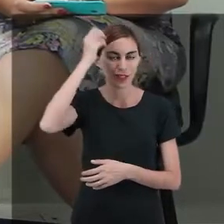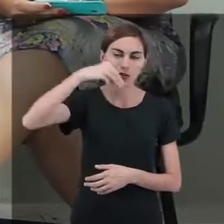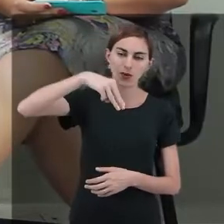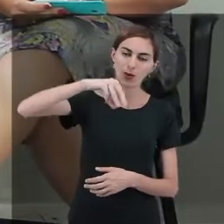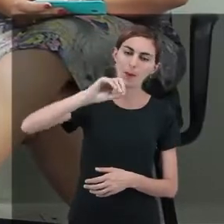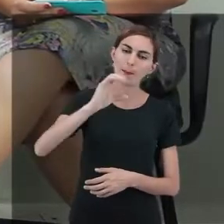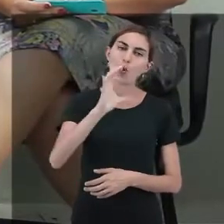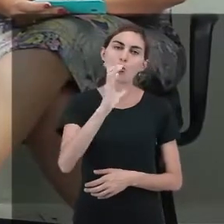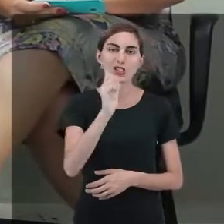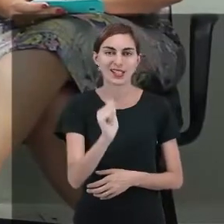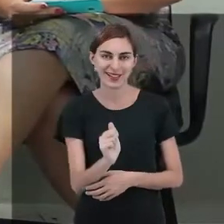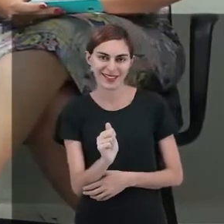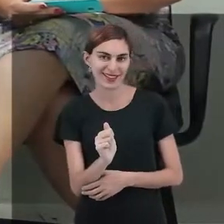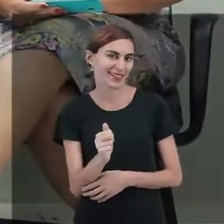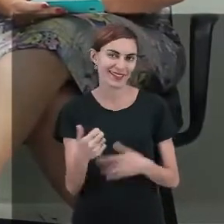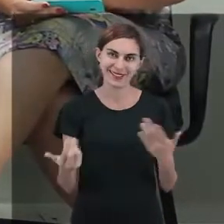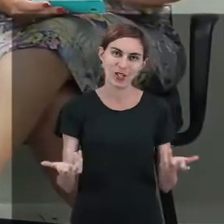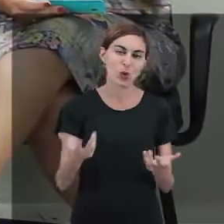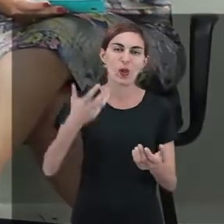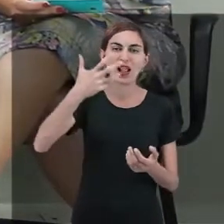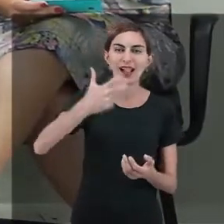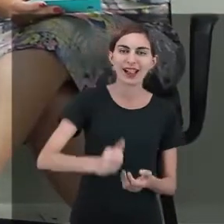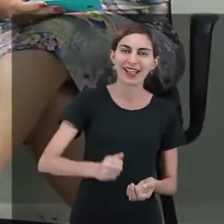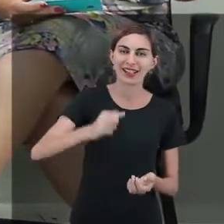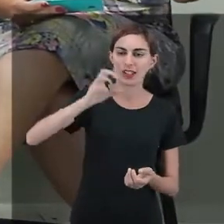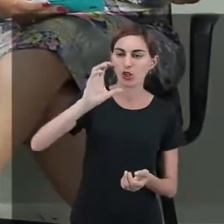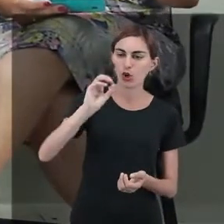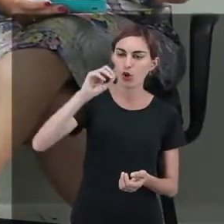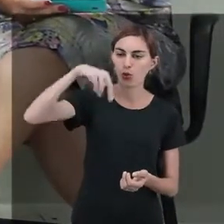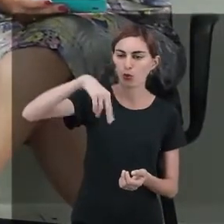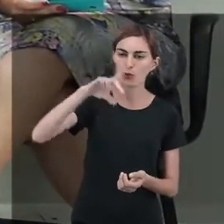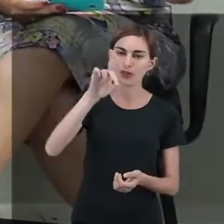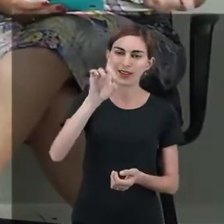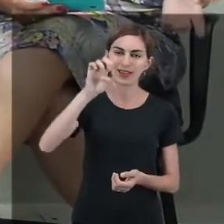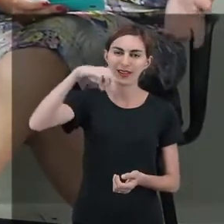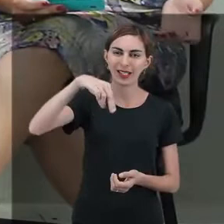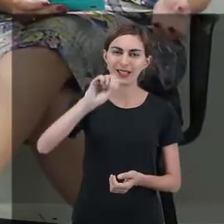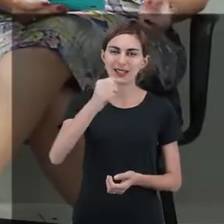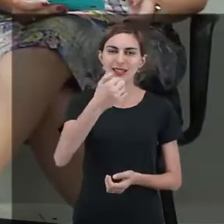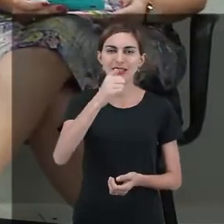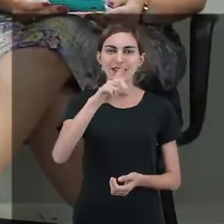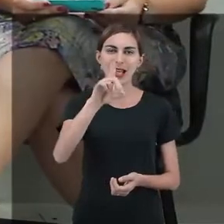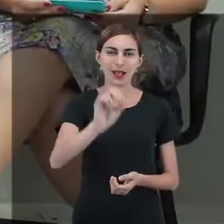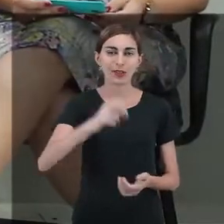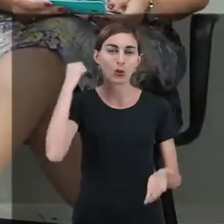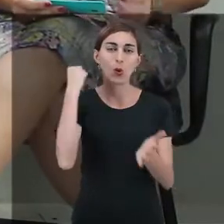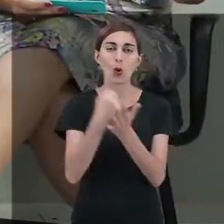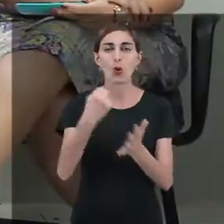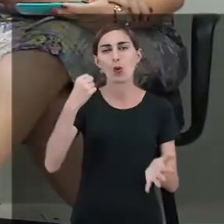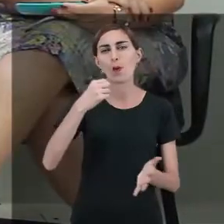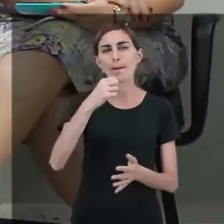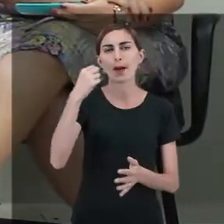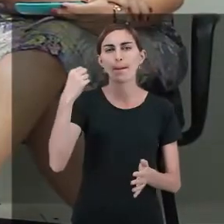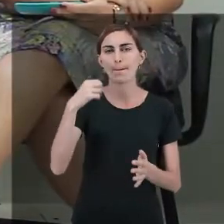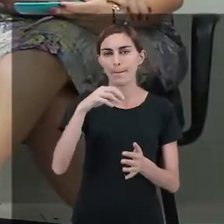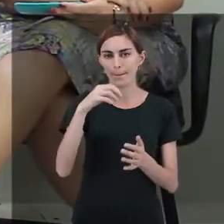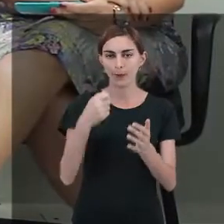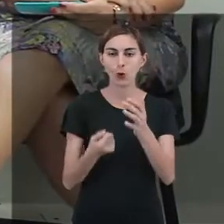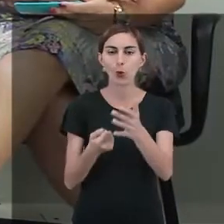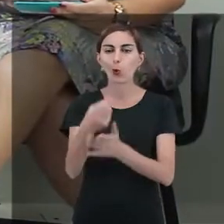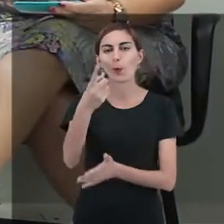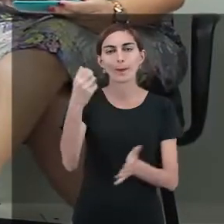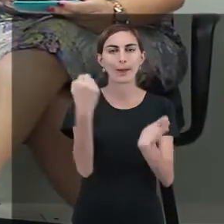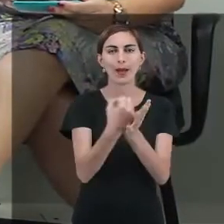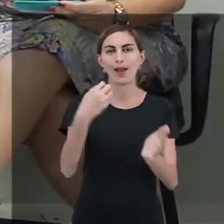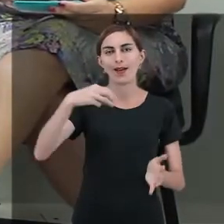leite condensado. Ninguém compra leite condensado, ninguém compra Gillette, todo mundo compra a marca, não compra a marca. Isso. Professor Carlos,